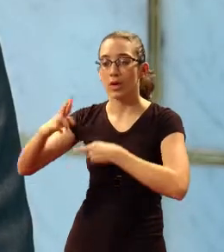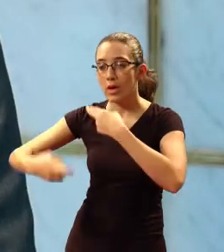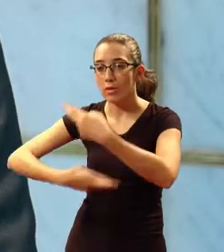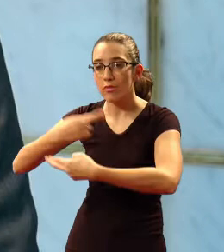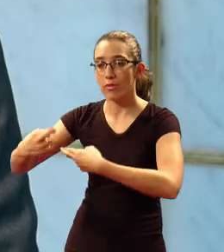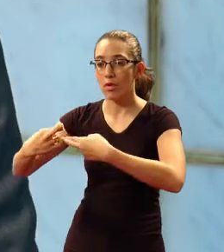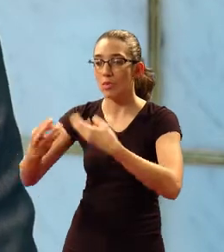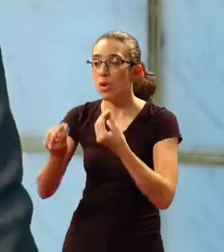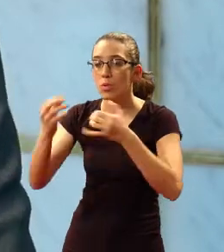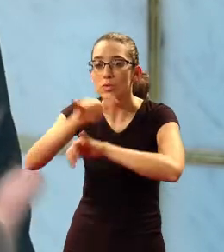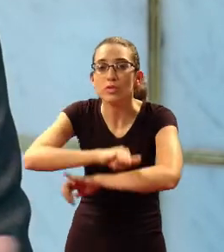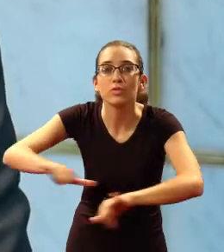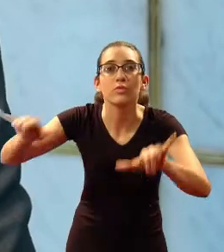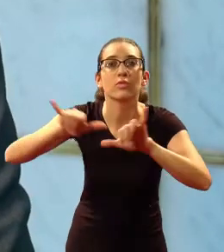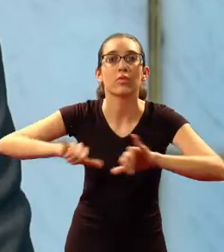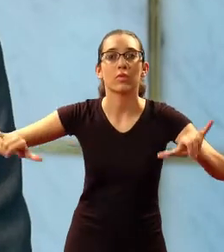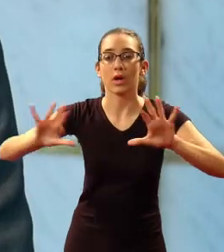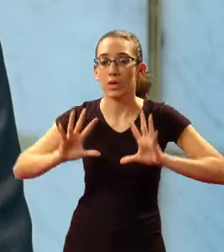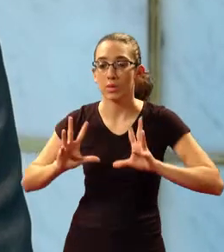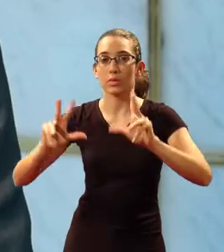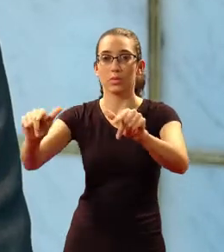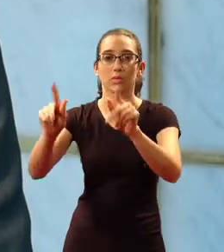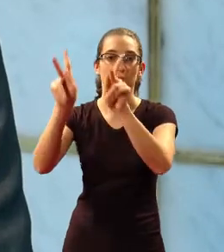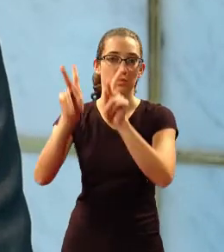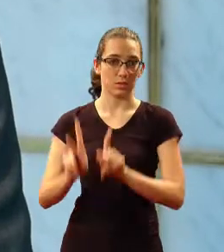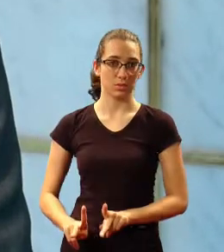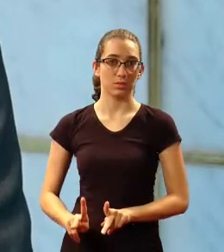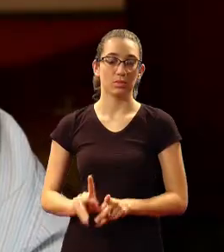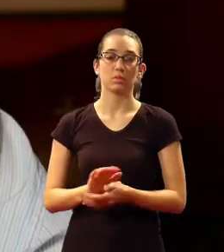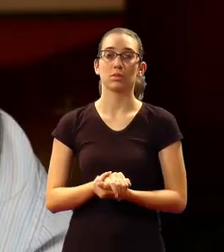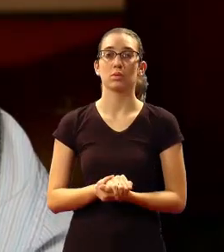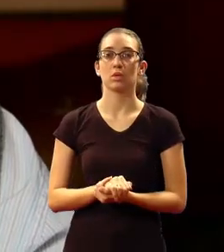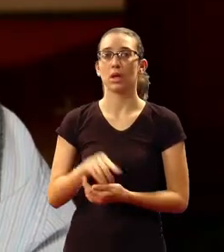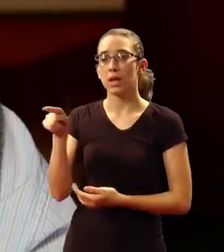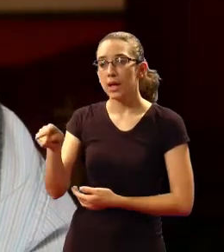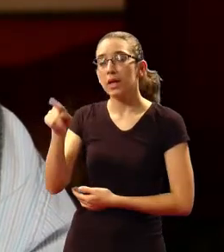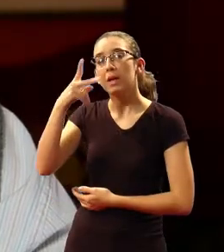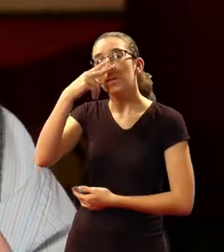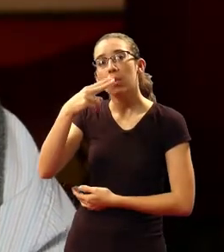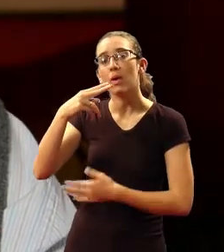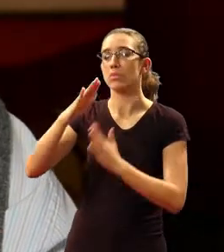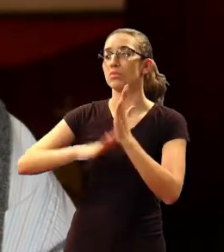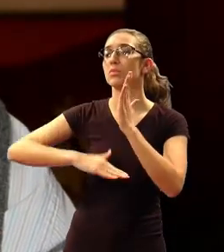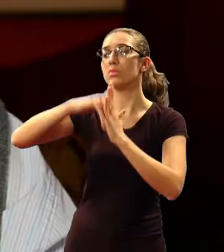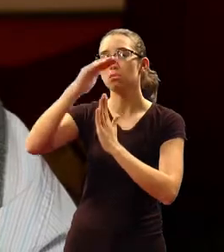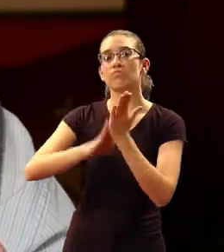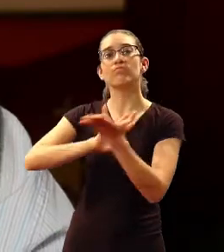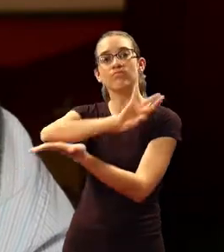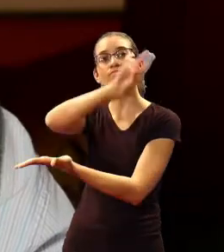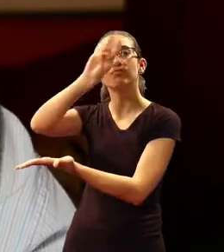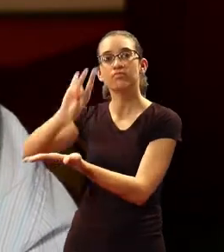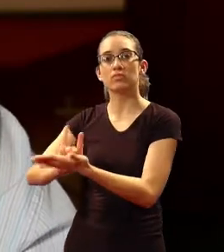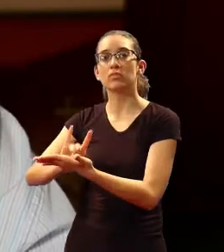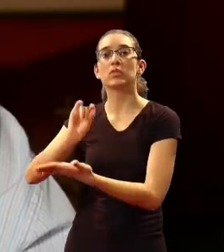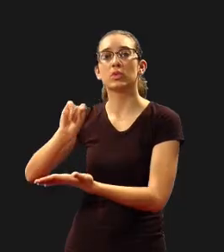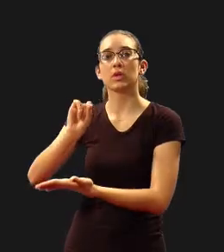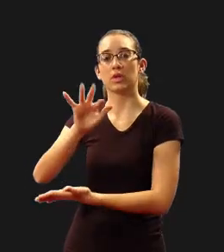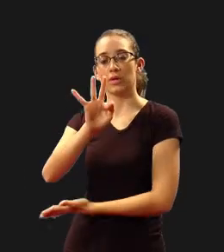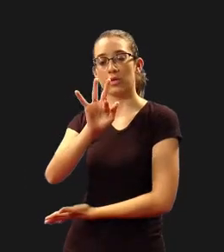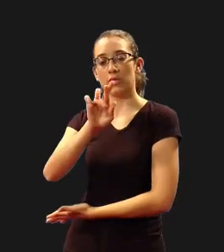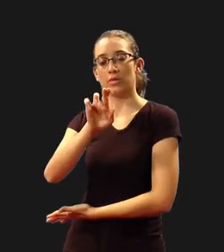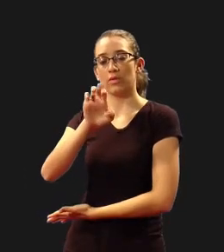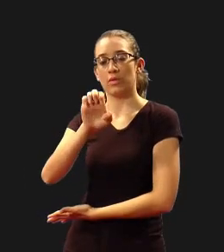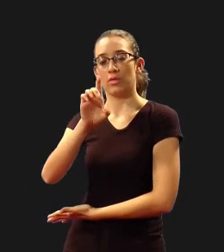reforma, divulgar essa reforma a todos os níveis. Era o pintor oficial da corte